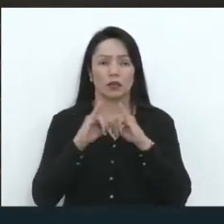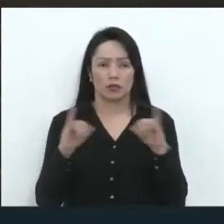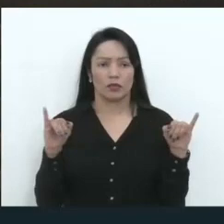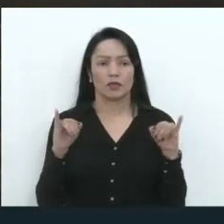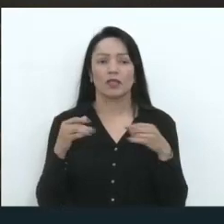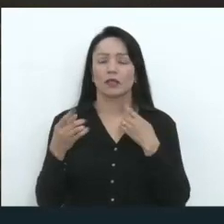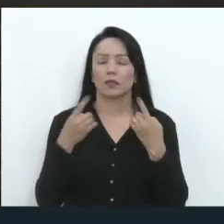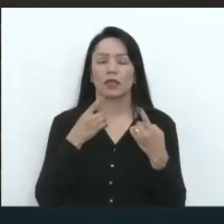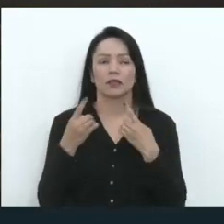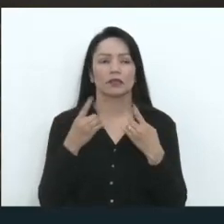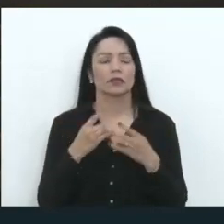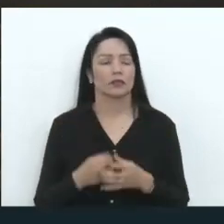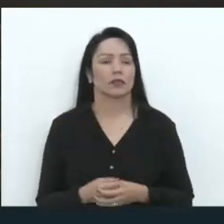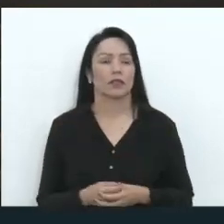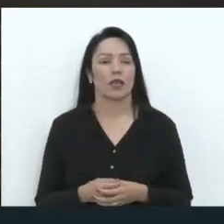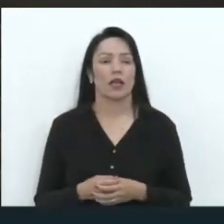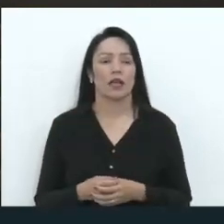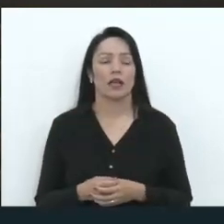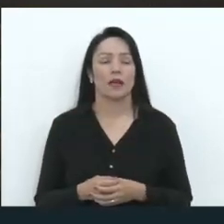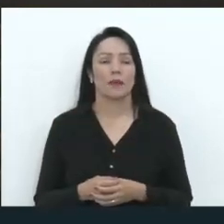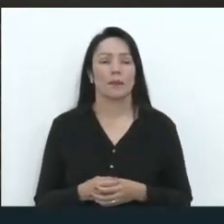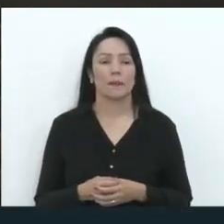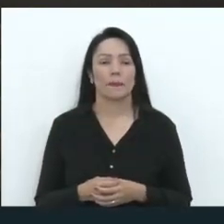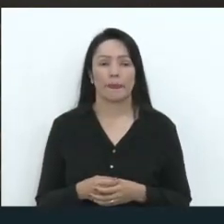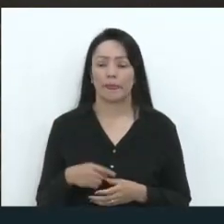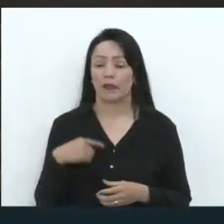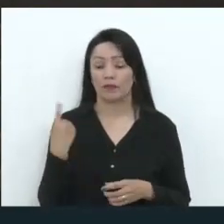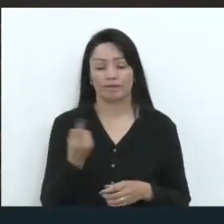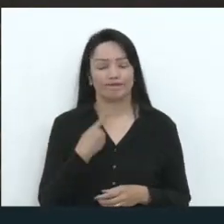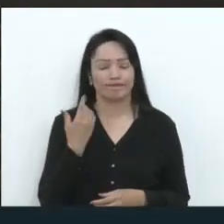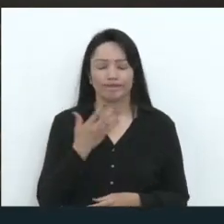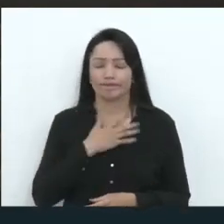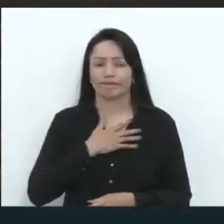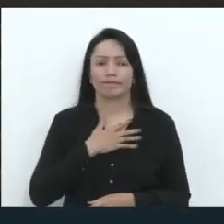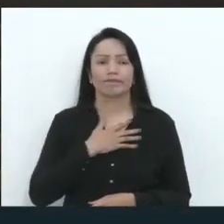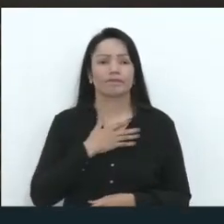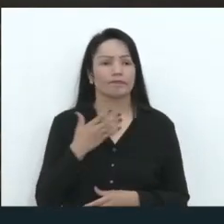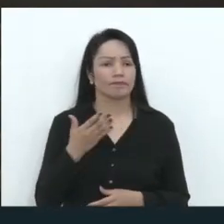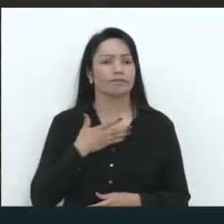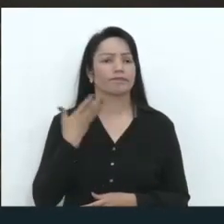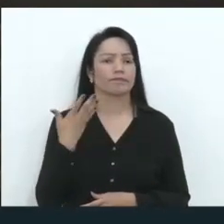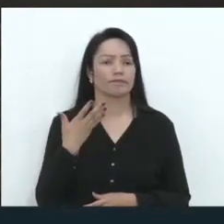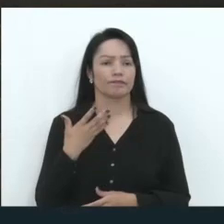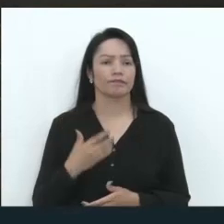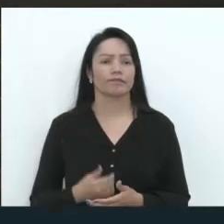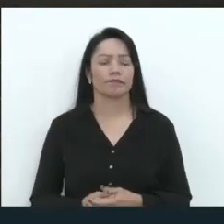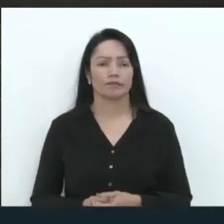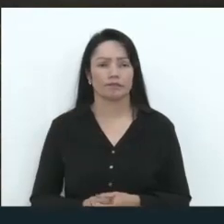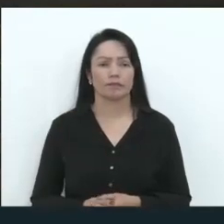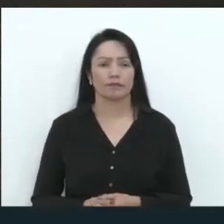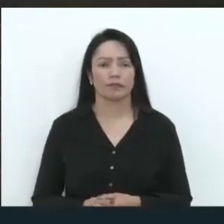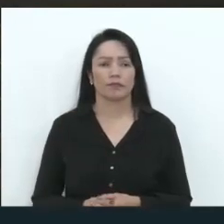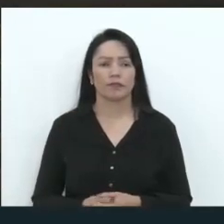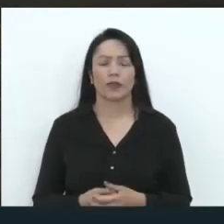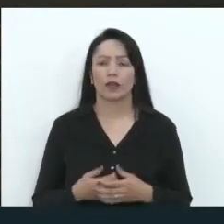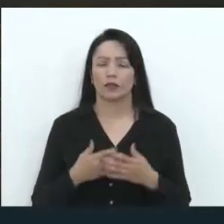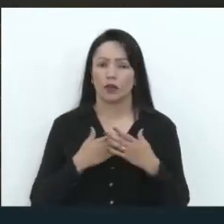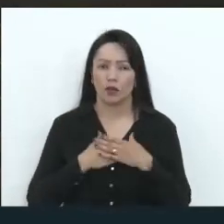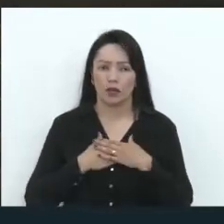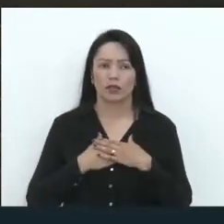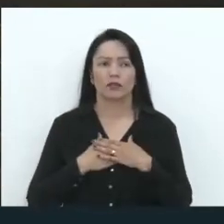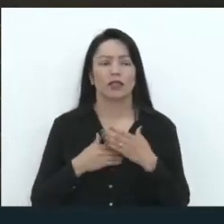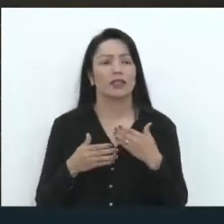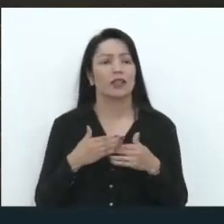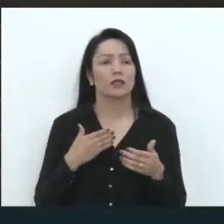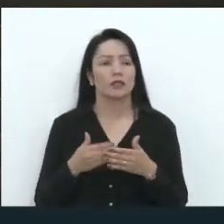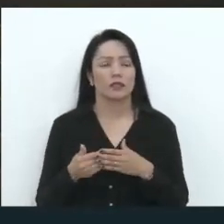importantes dentro do município, e a gente fica chocado. Como ser humano, a gente tem coração, e dependente de